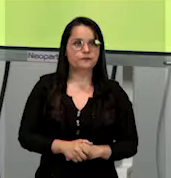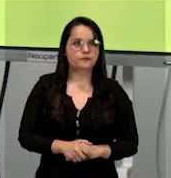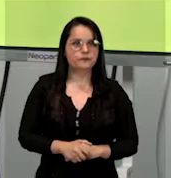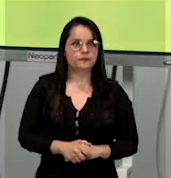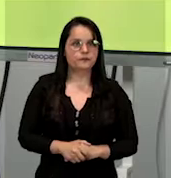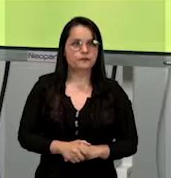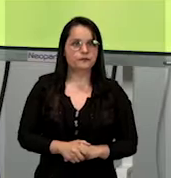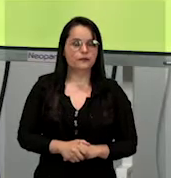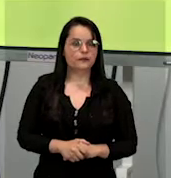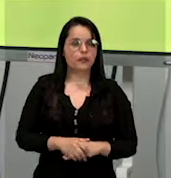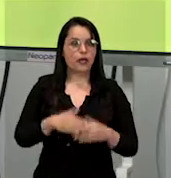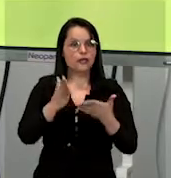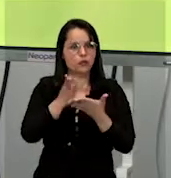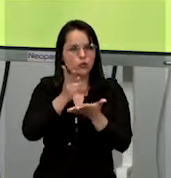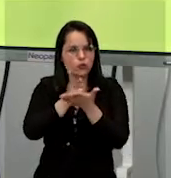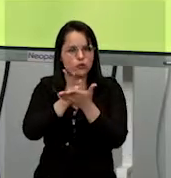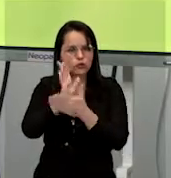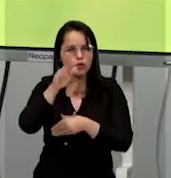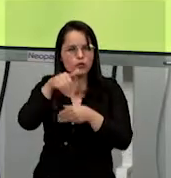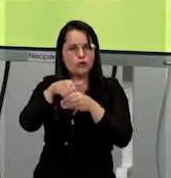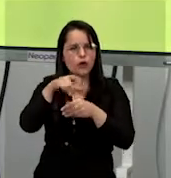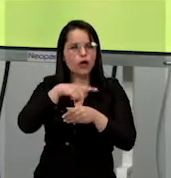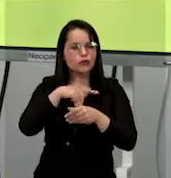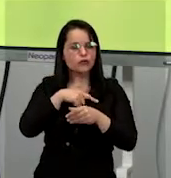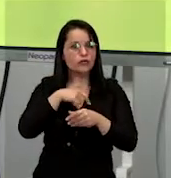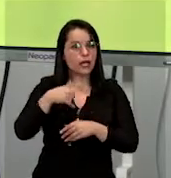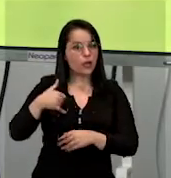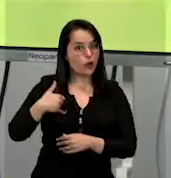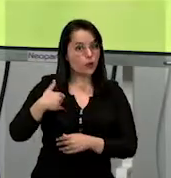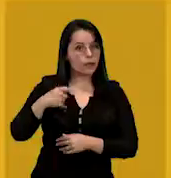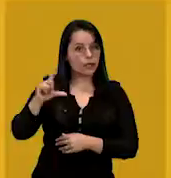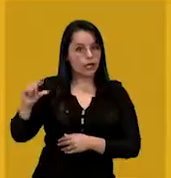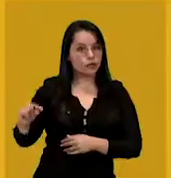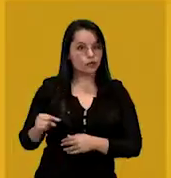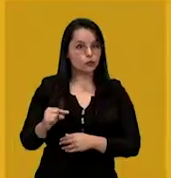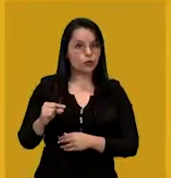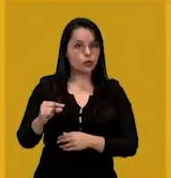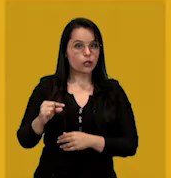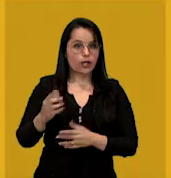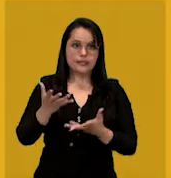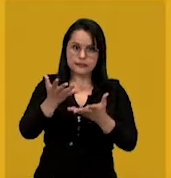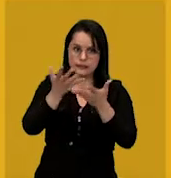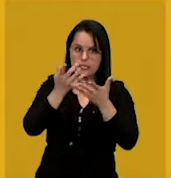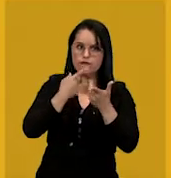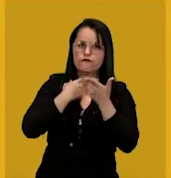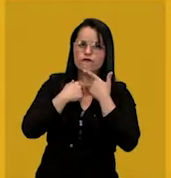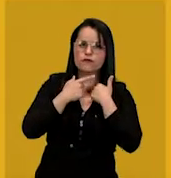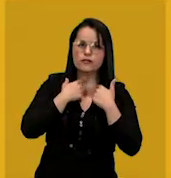Bem, falando ainda sobre voto, nós temos uma idade mínima. Se você quer se candidatar